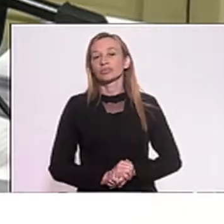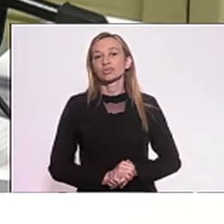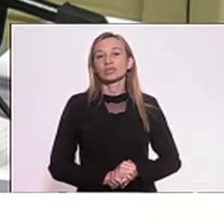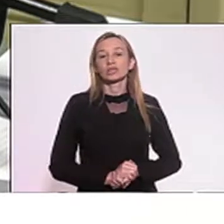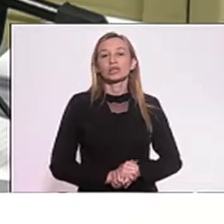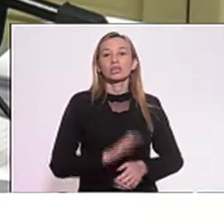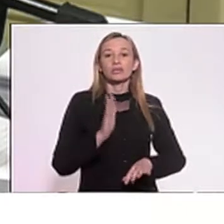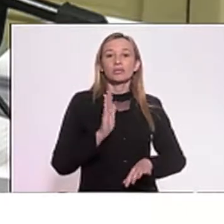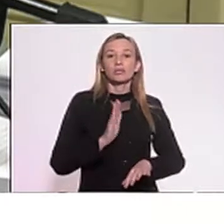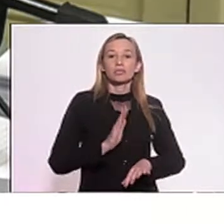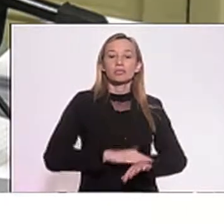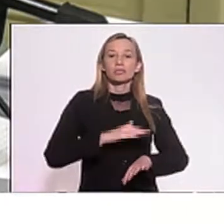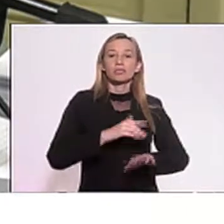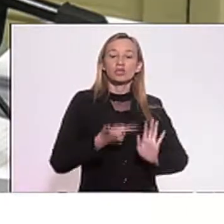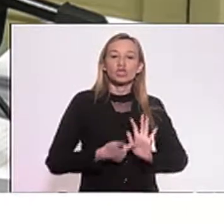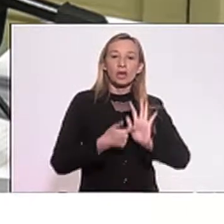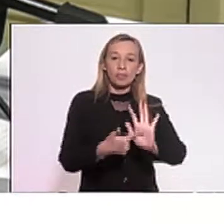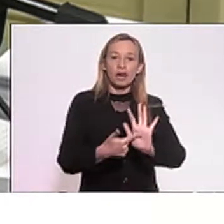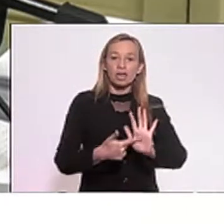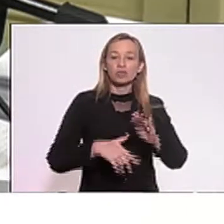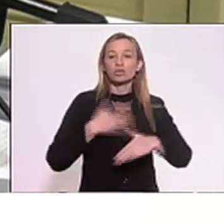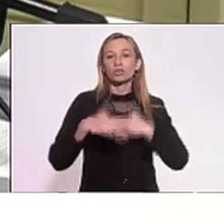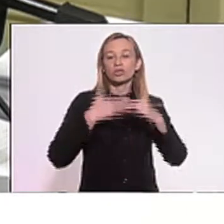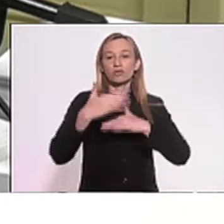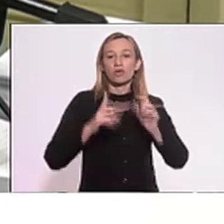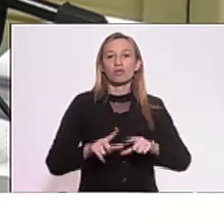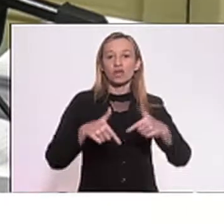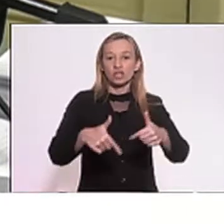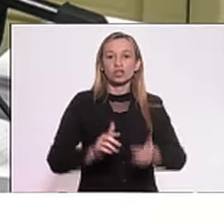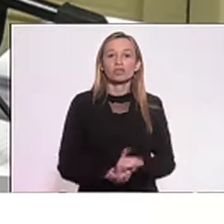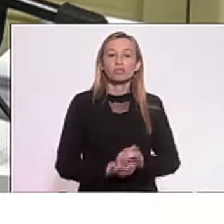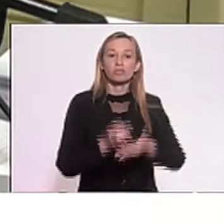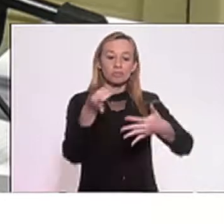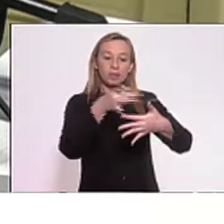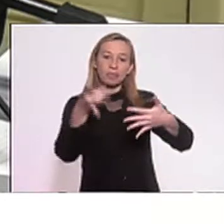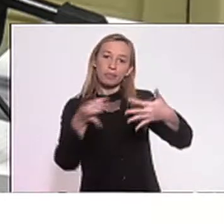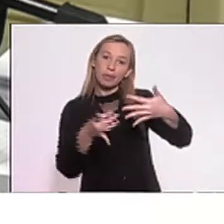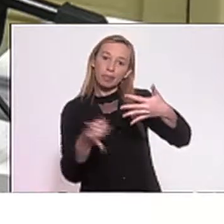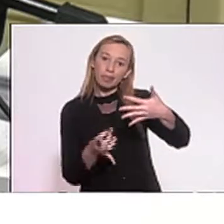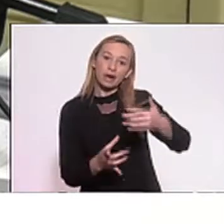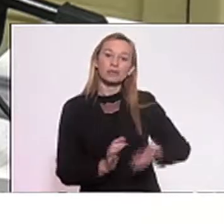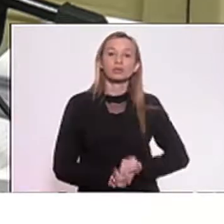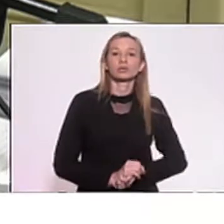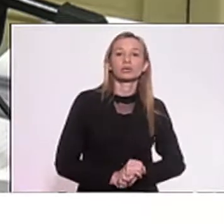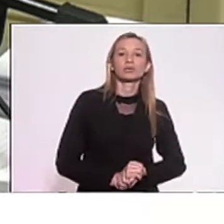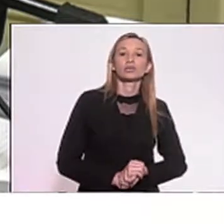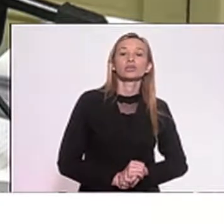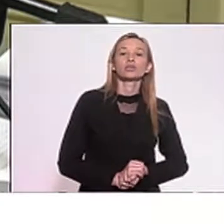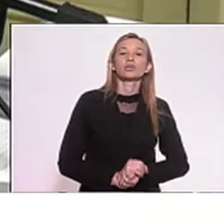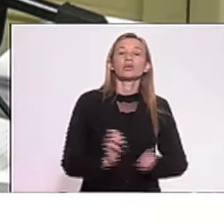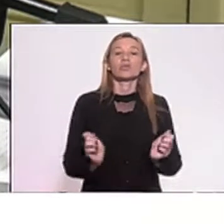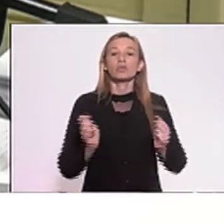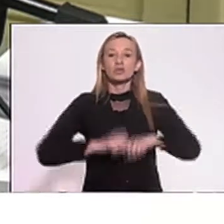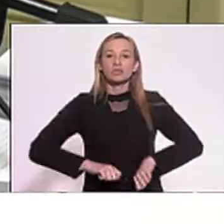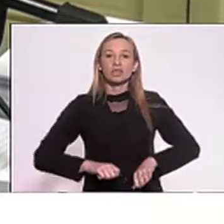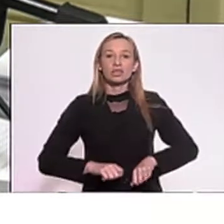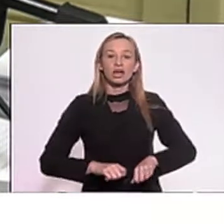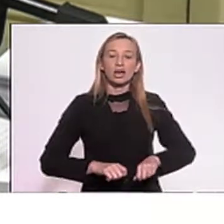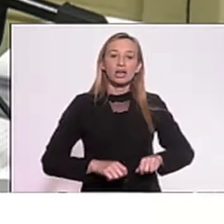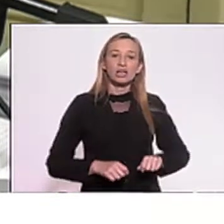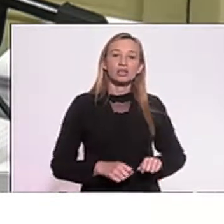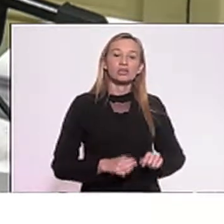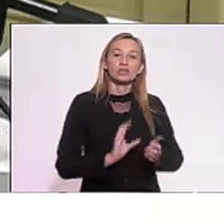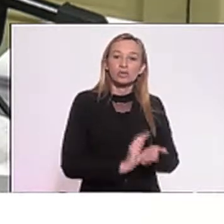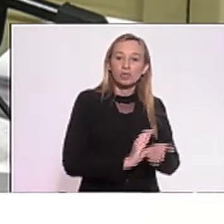mais transparente as ações que desenvolve, mantendo detalhamento apropriado para possibilitar a identificação dos